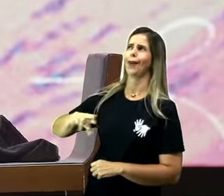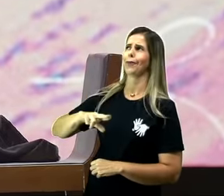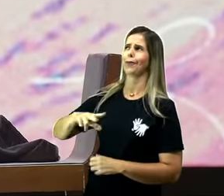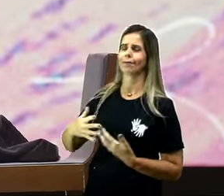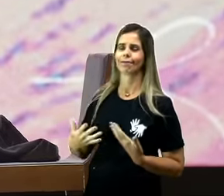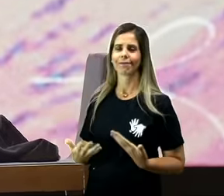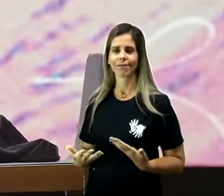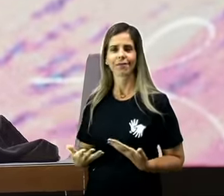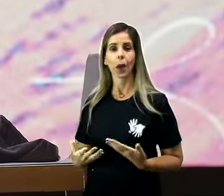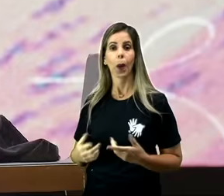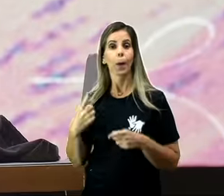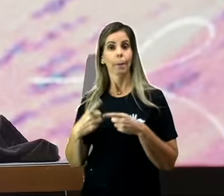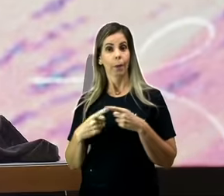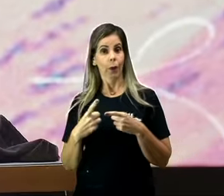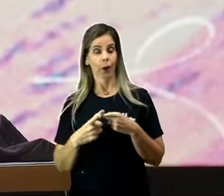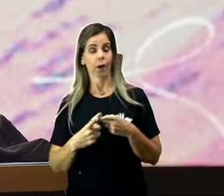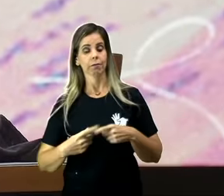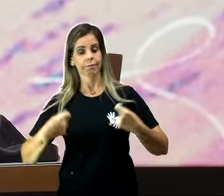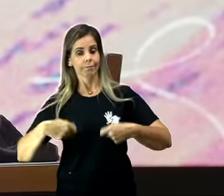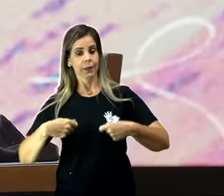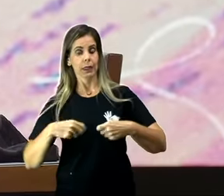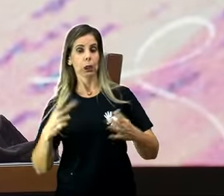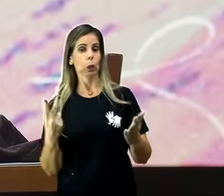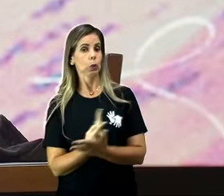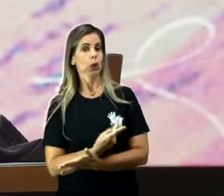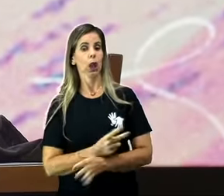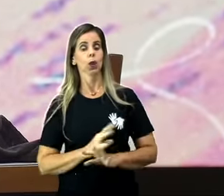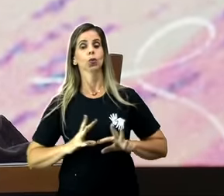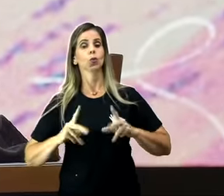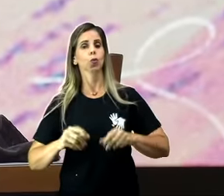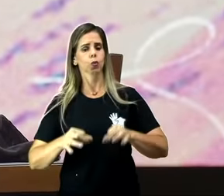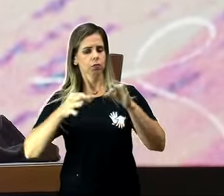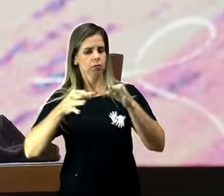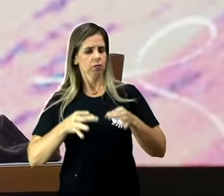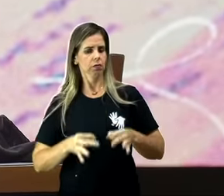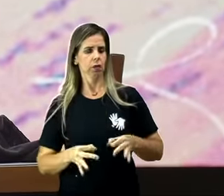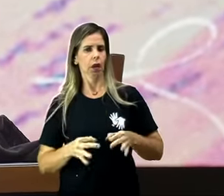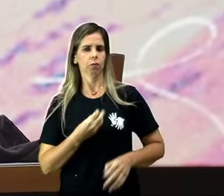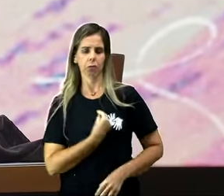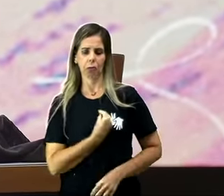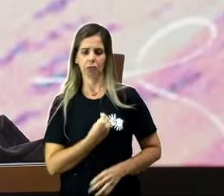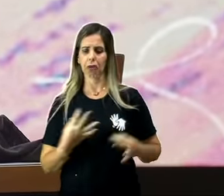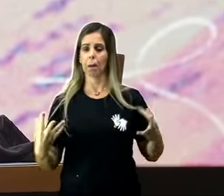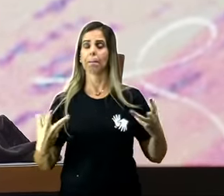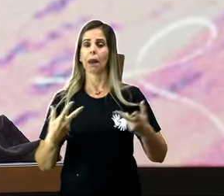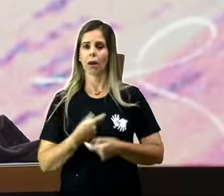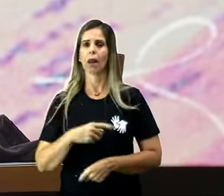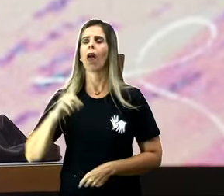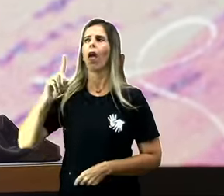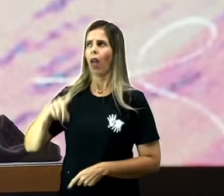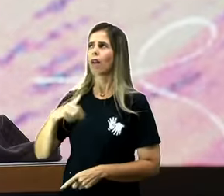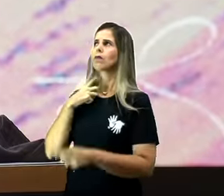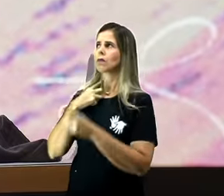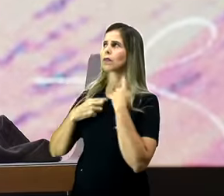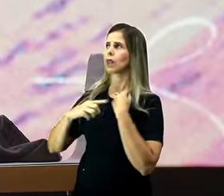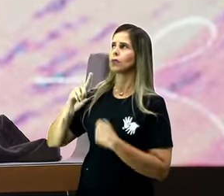Fala que você está aí, não quer falar, mas tem. Vai que você fala isso. Quando é a vontade de Deus, tem? Quem te falou